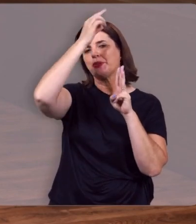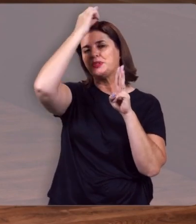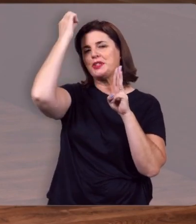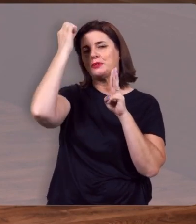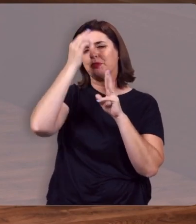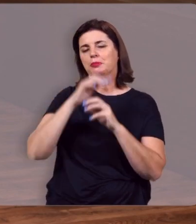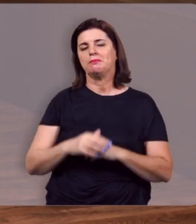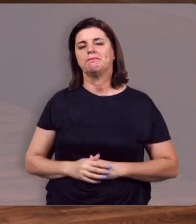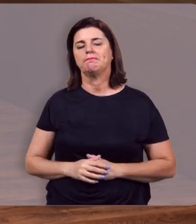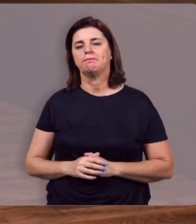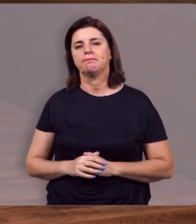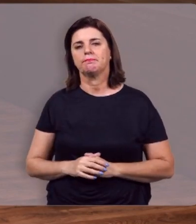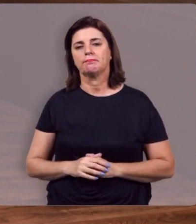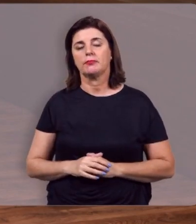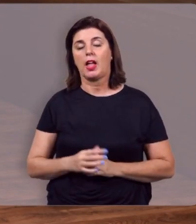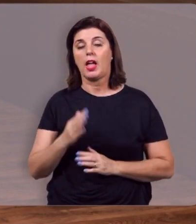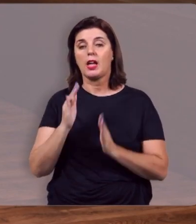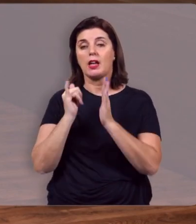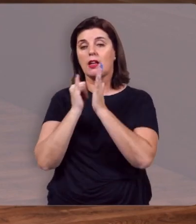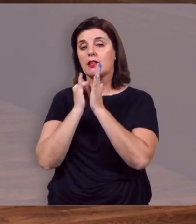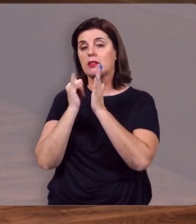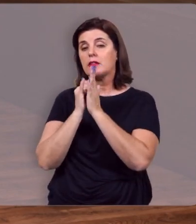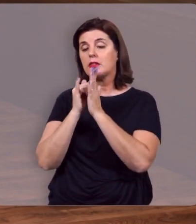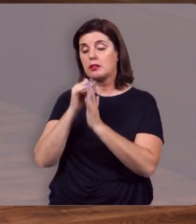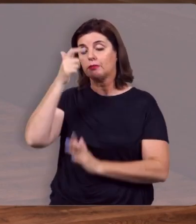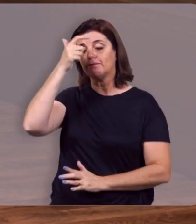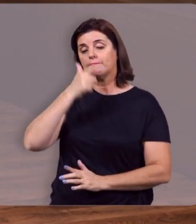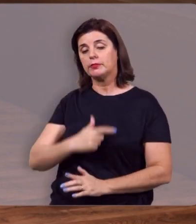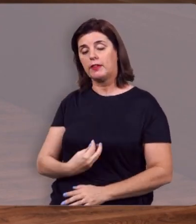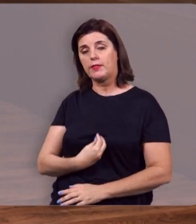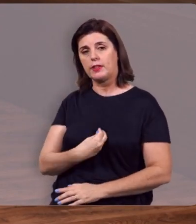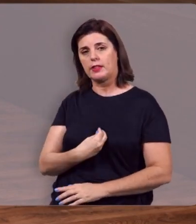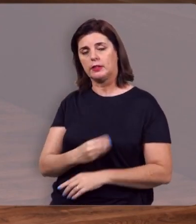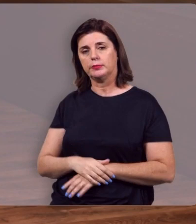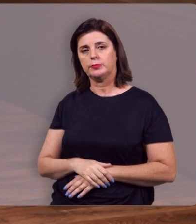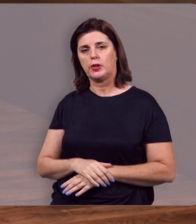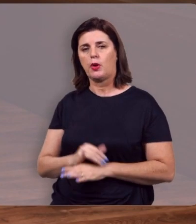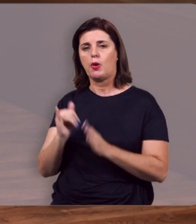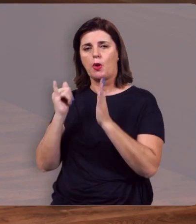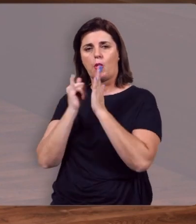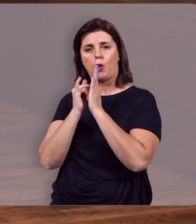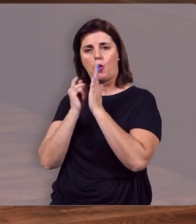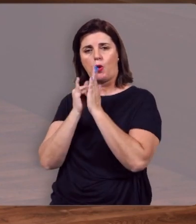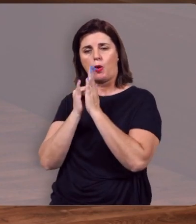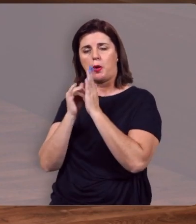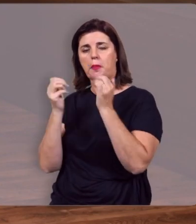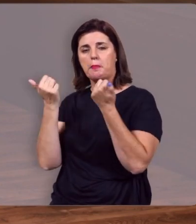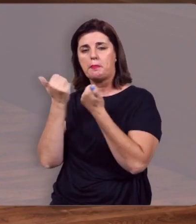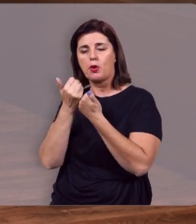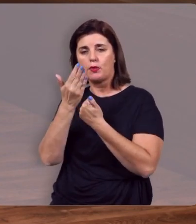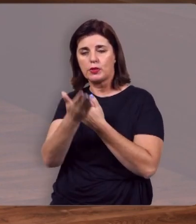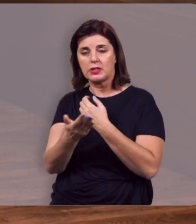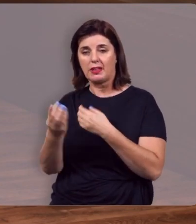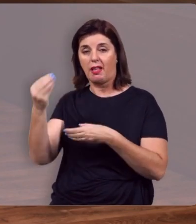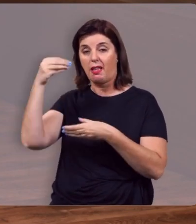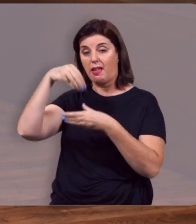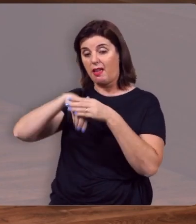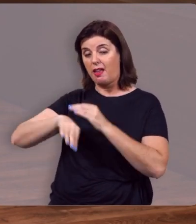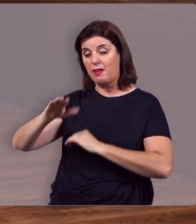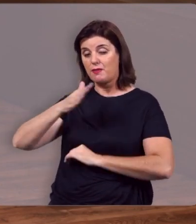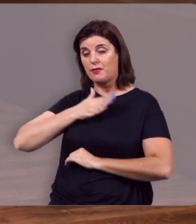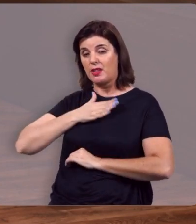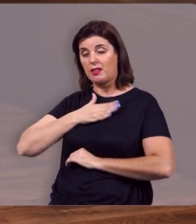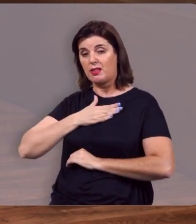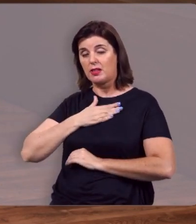Espírito Santo. É o intercessor existencial. Ele ora por você, em